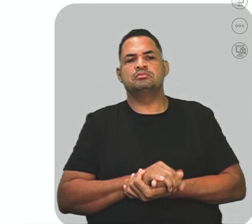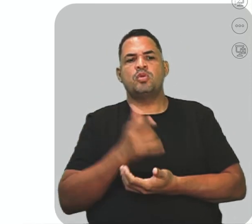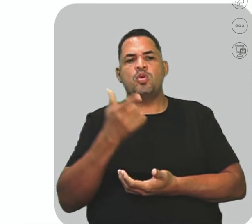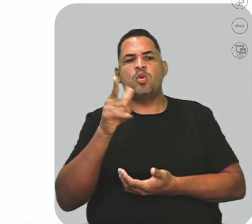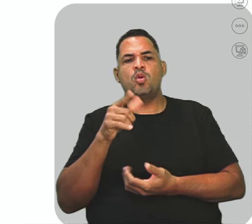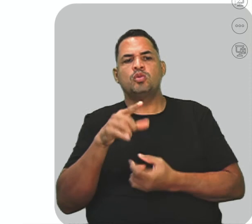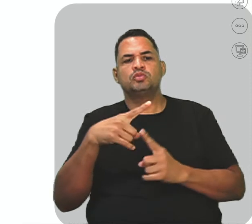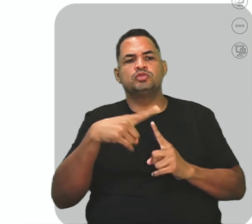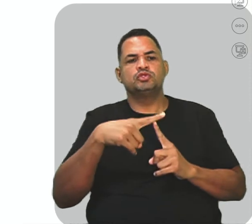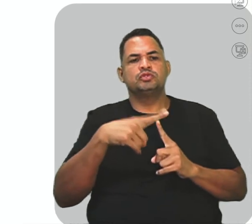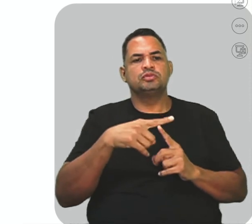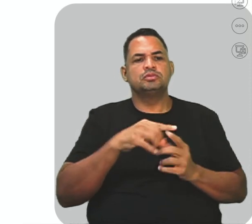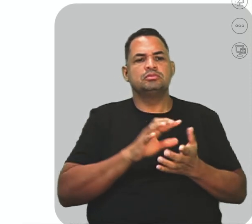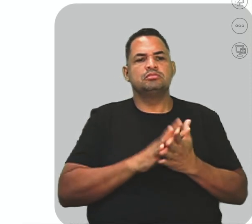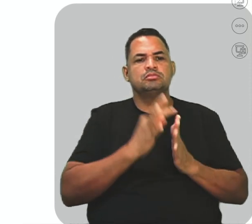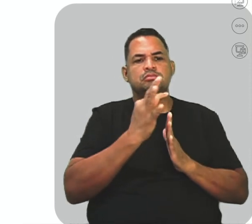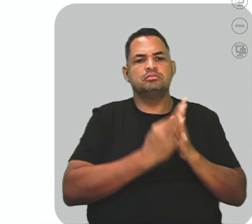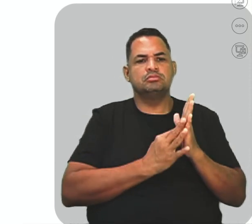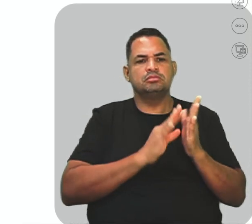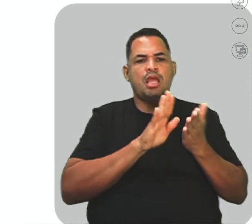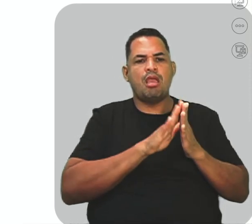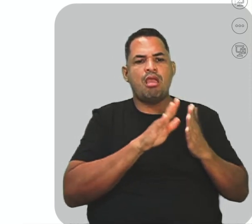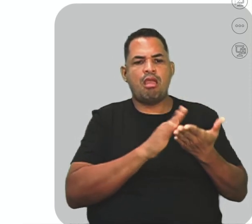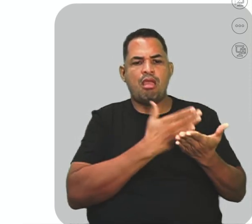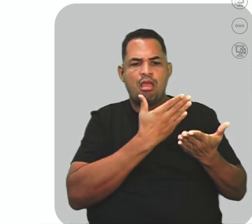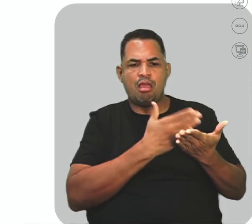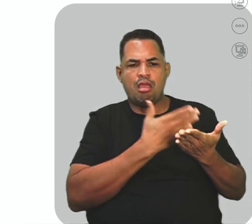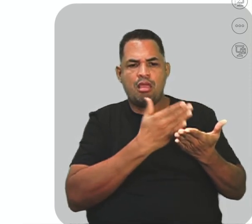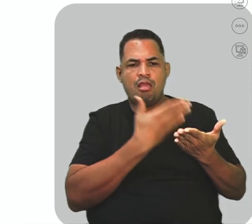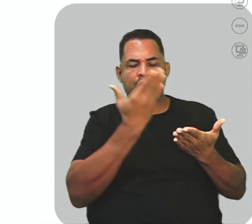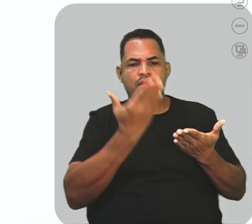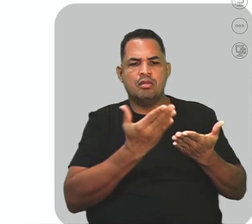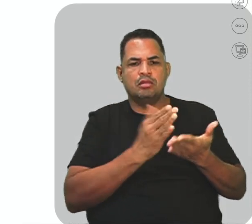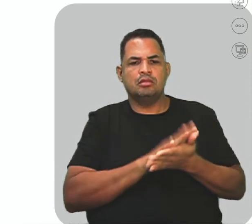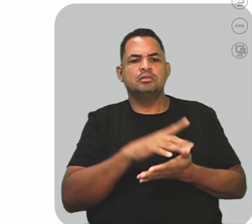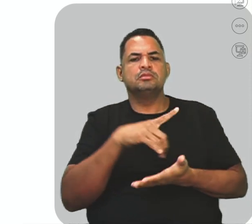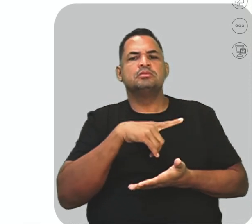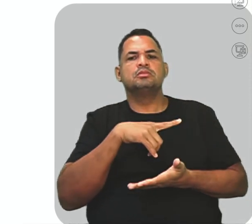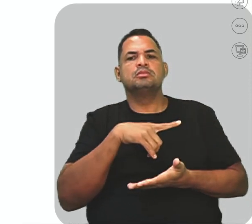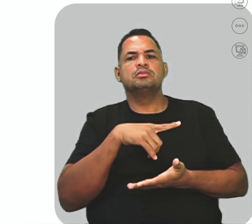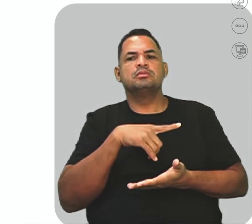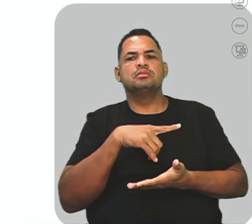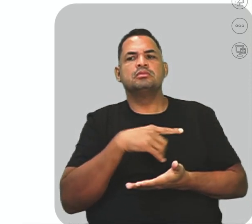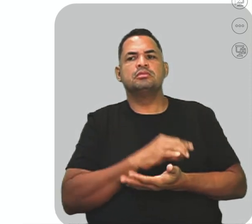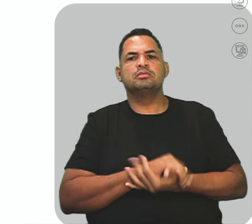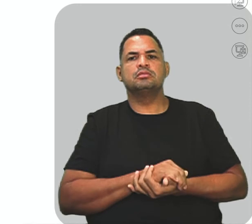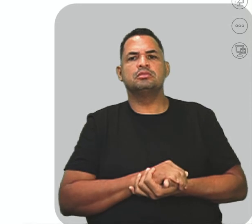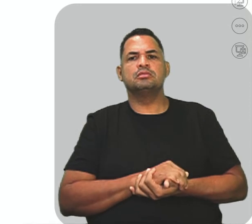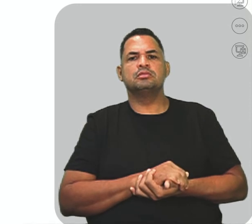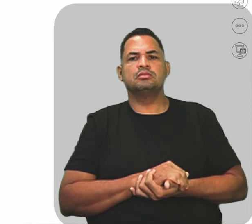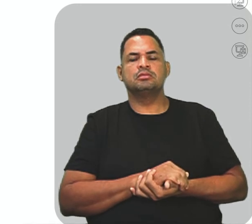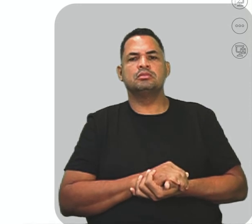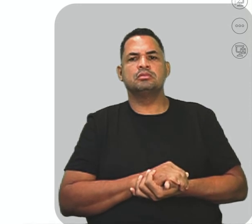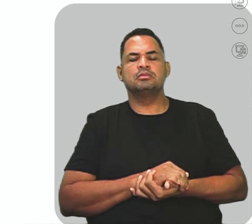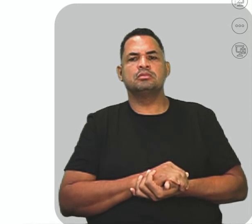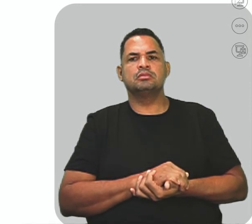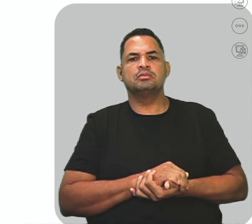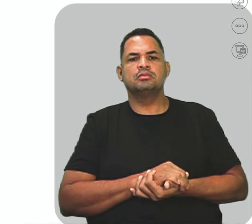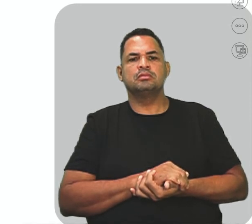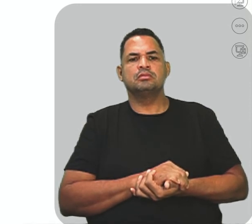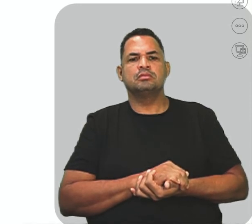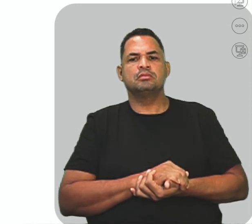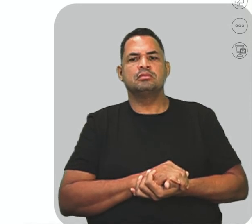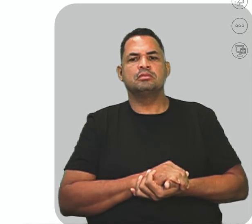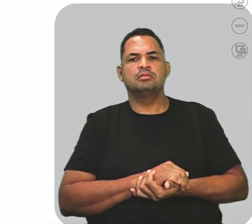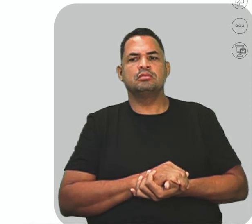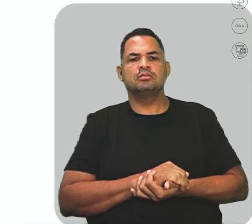gênero textual, capa de revista, né? A gente traz aqui o que você teria que fazer essa leitura, nós vamos fazer junto, né? E vamos